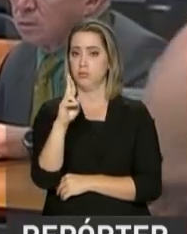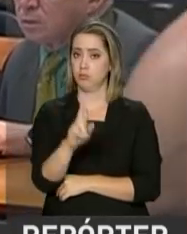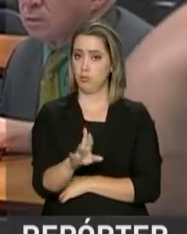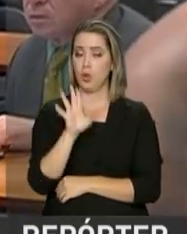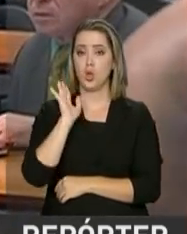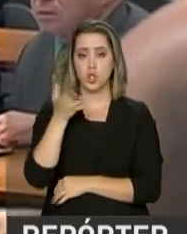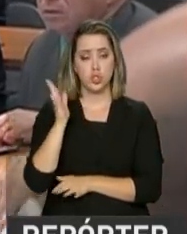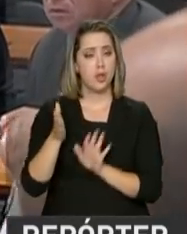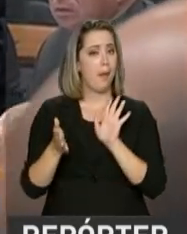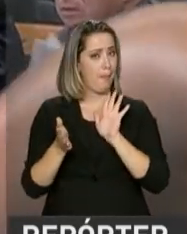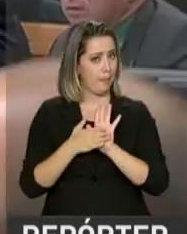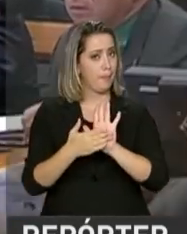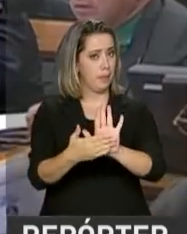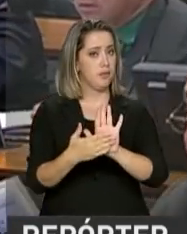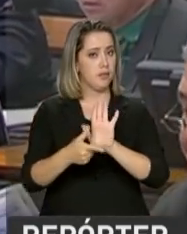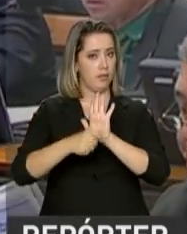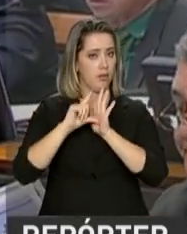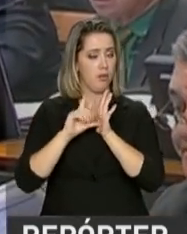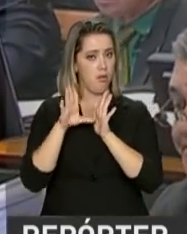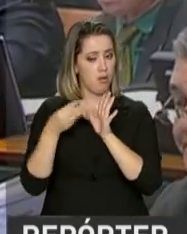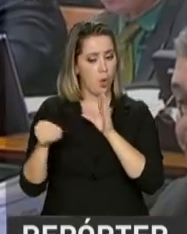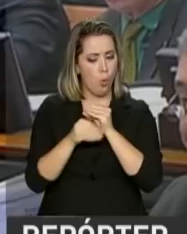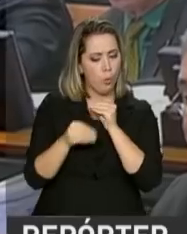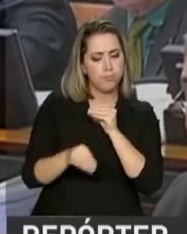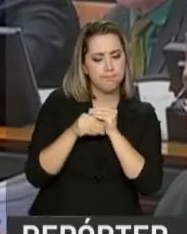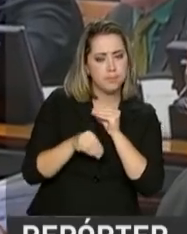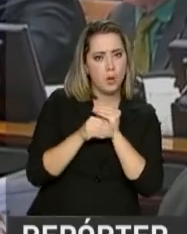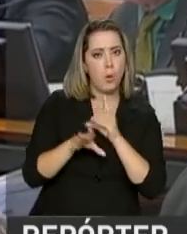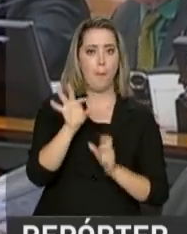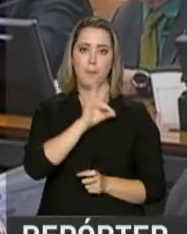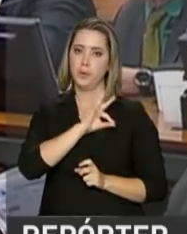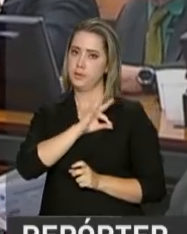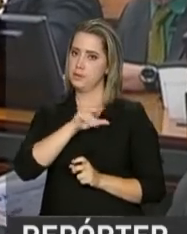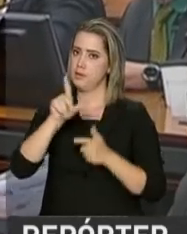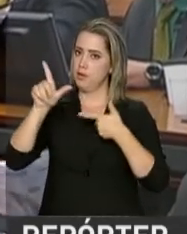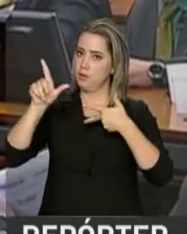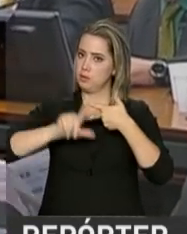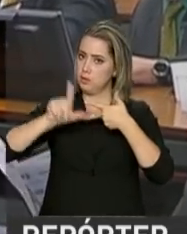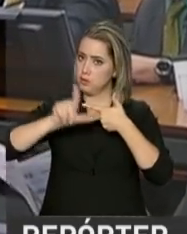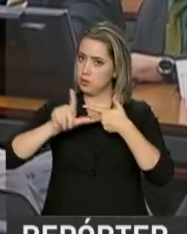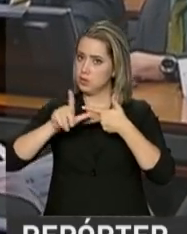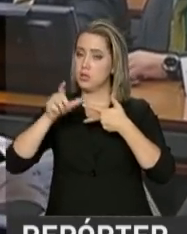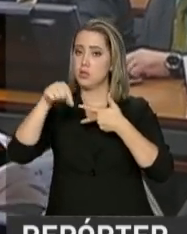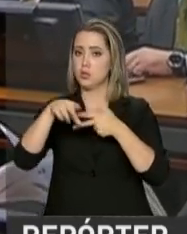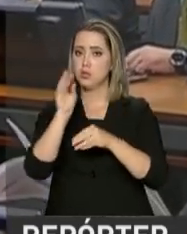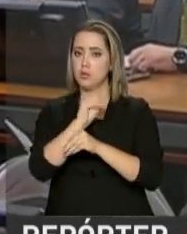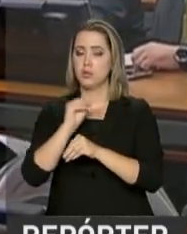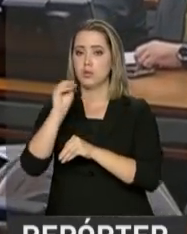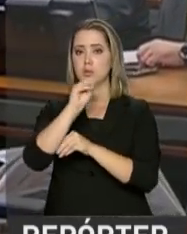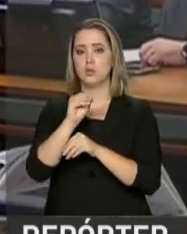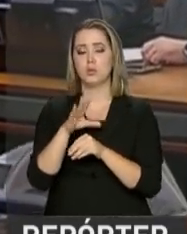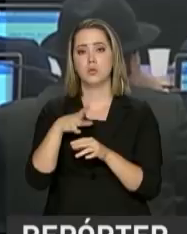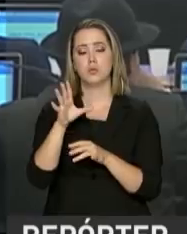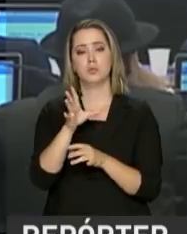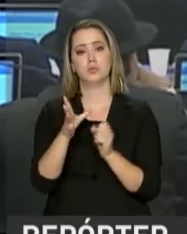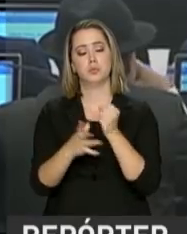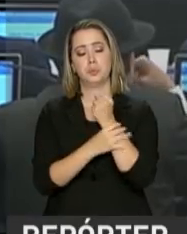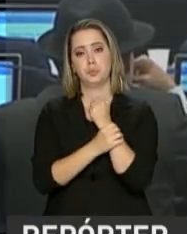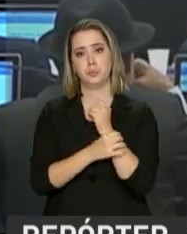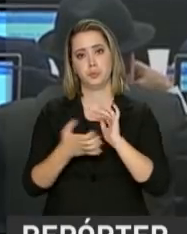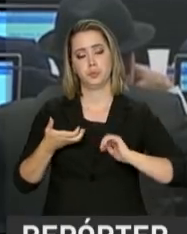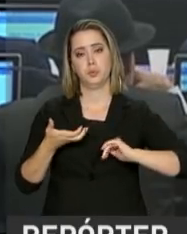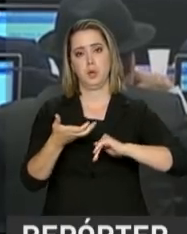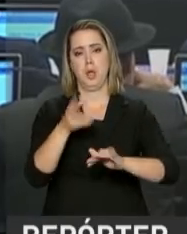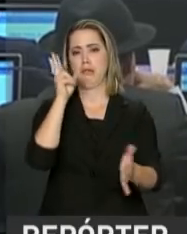versão já apresentada o relator incluiu os policiais legislativos que cuidam da segurança no congresso na